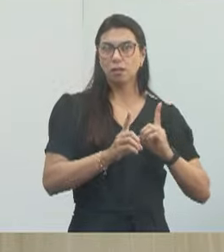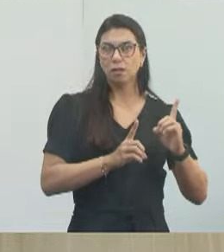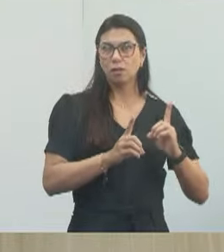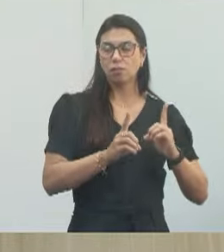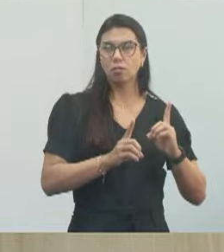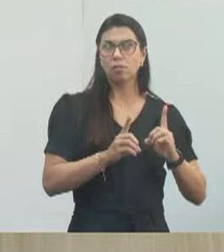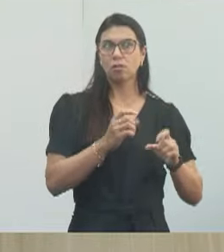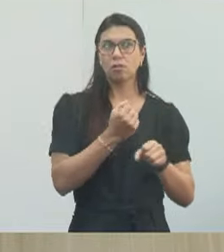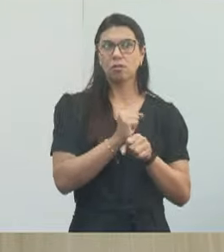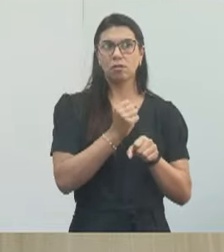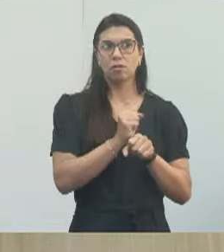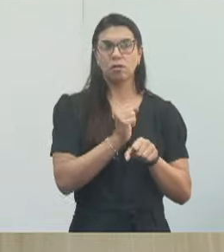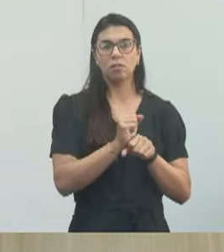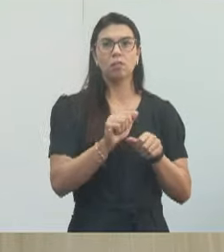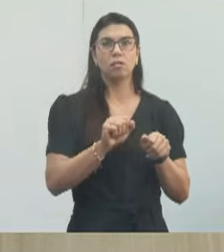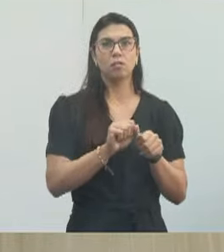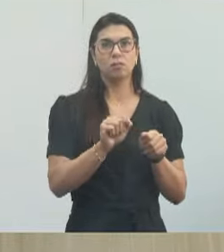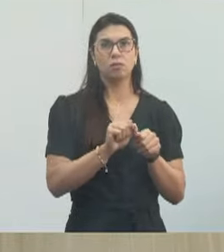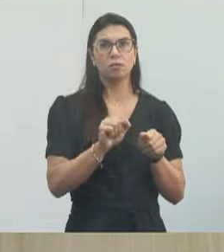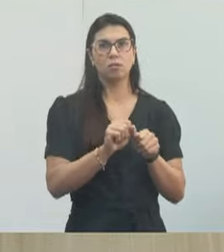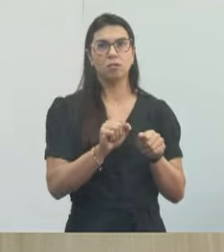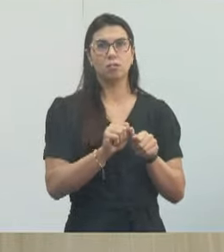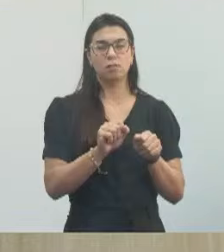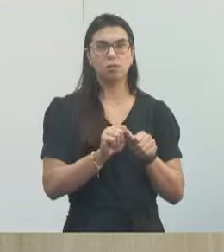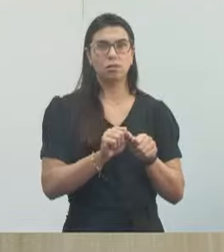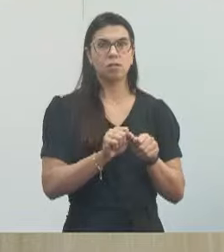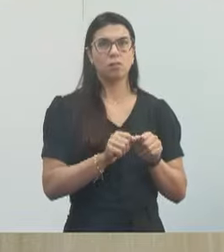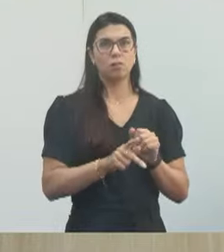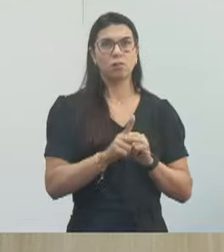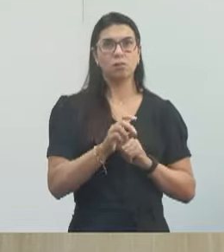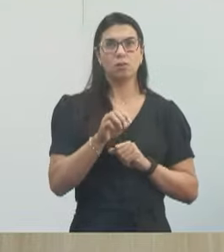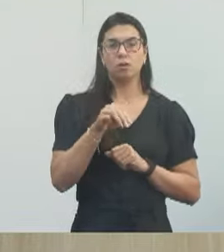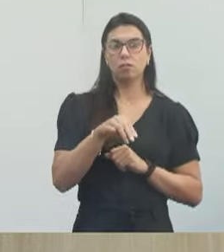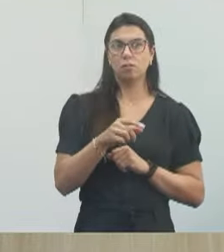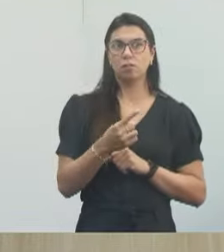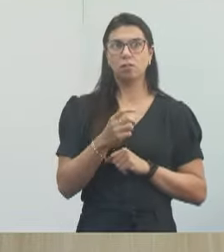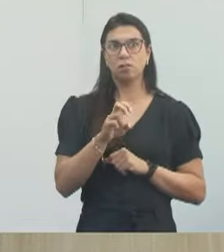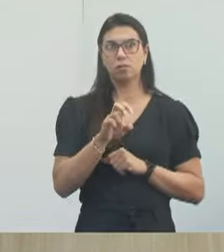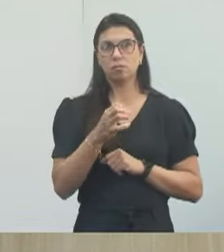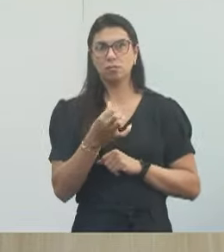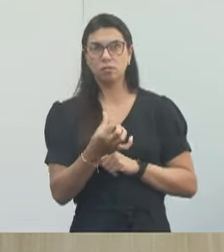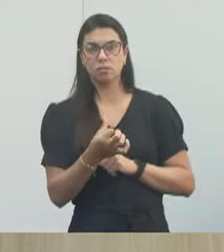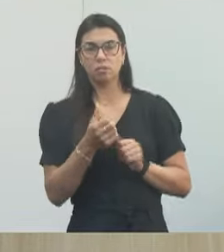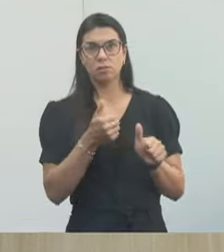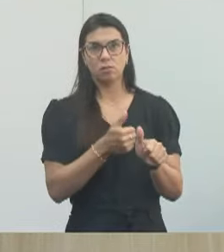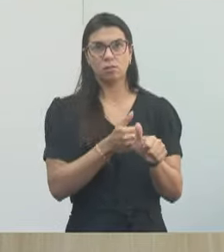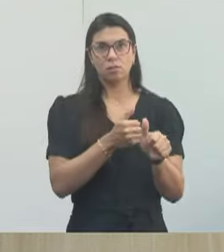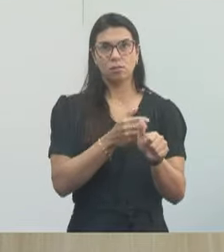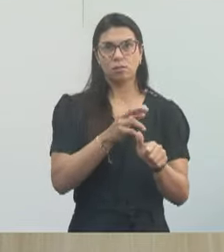Dutra Especialmente na altura do quilmetro 156 em